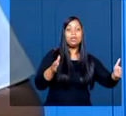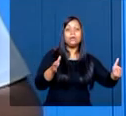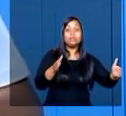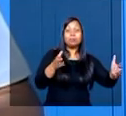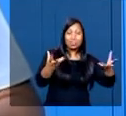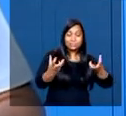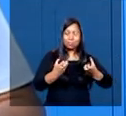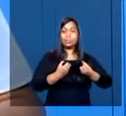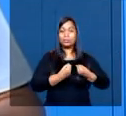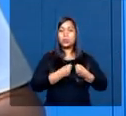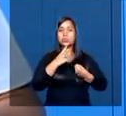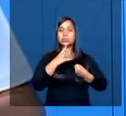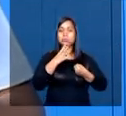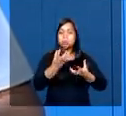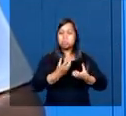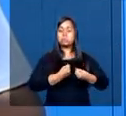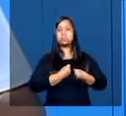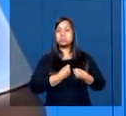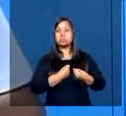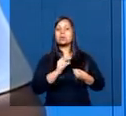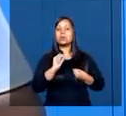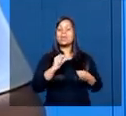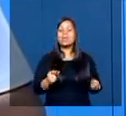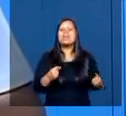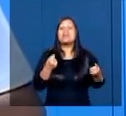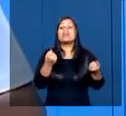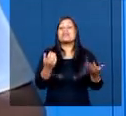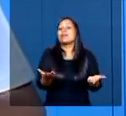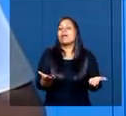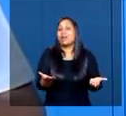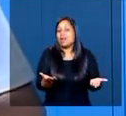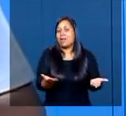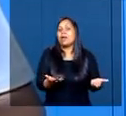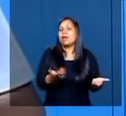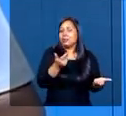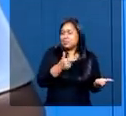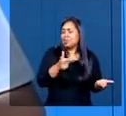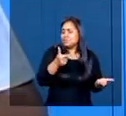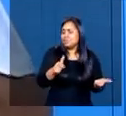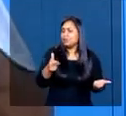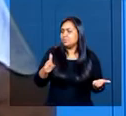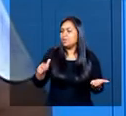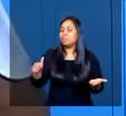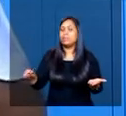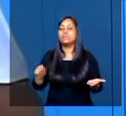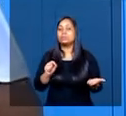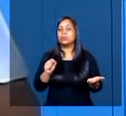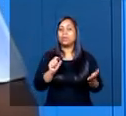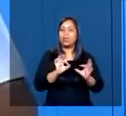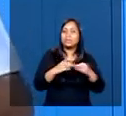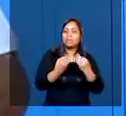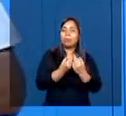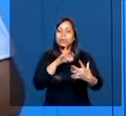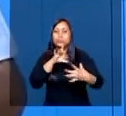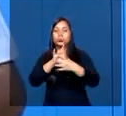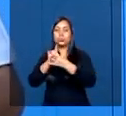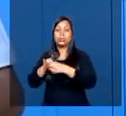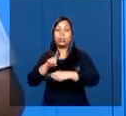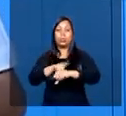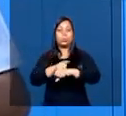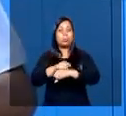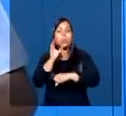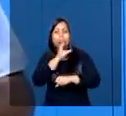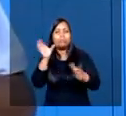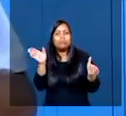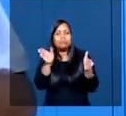apropriando desse conhecimento, né? Que é trazer cada vez mais essas famílias, num tempo muito